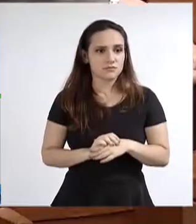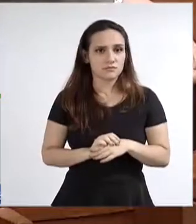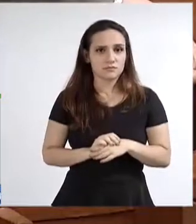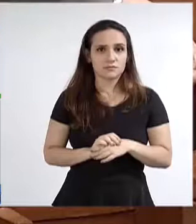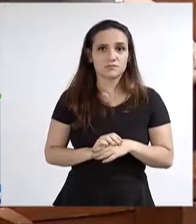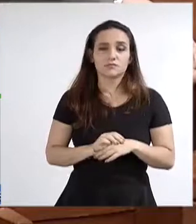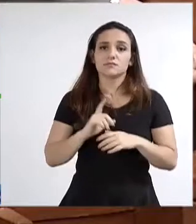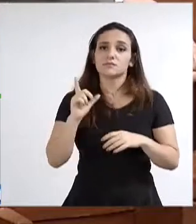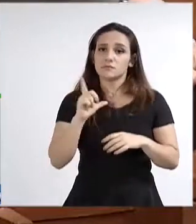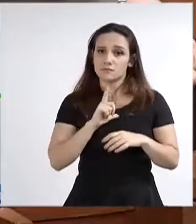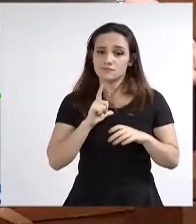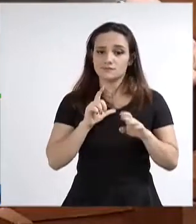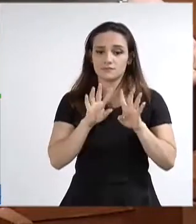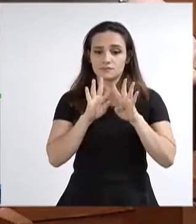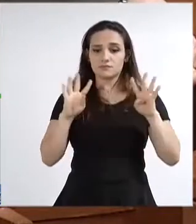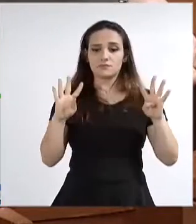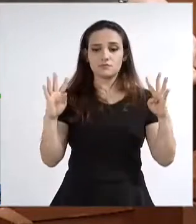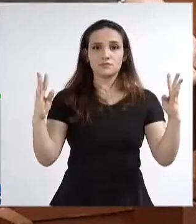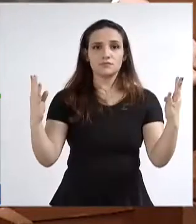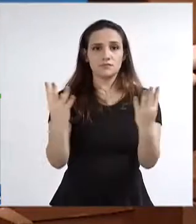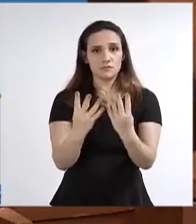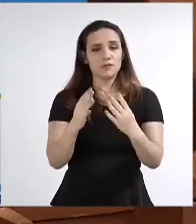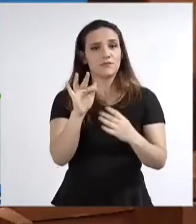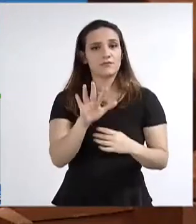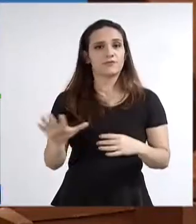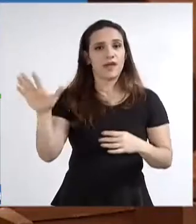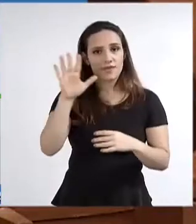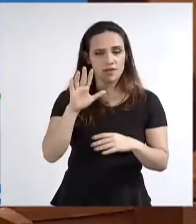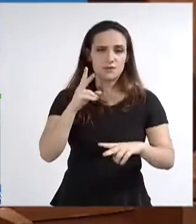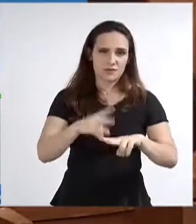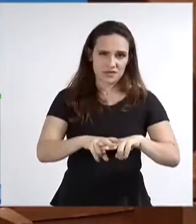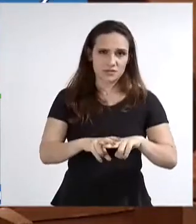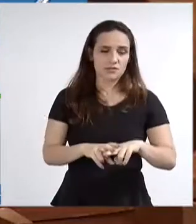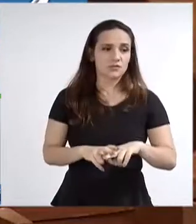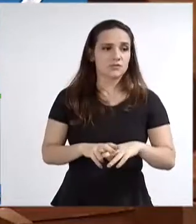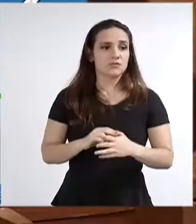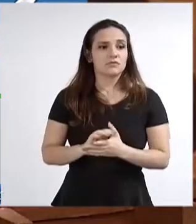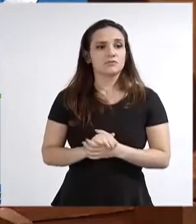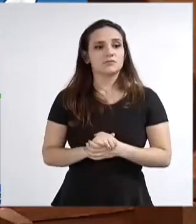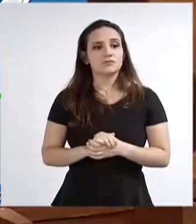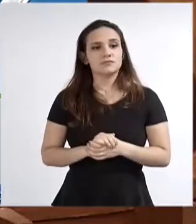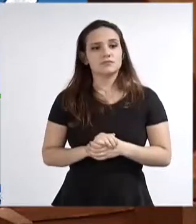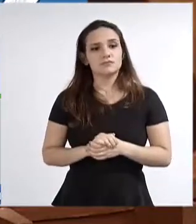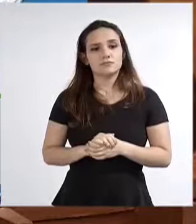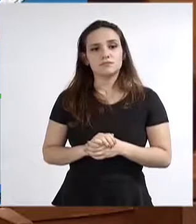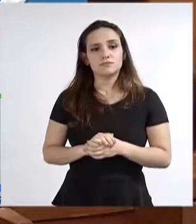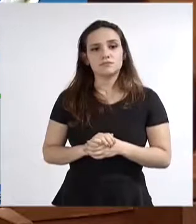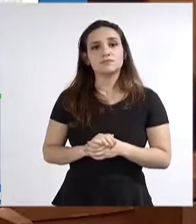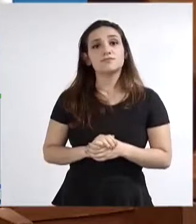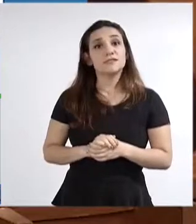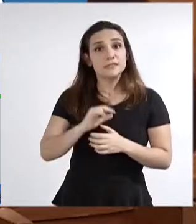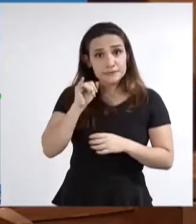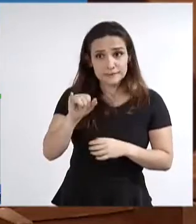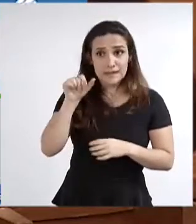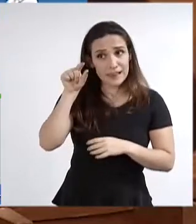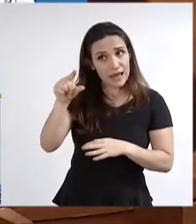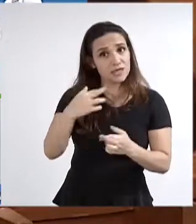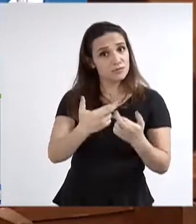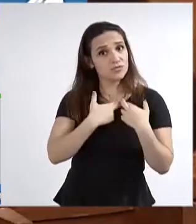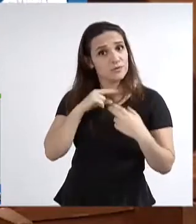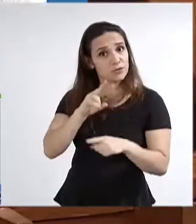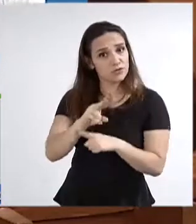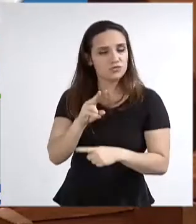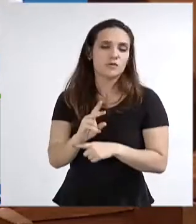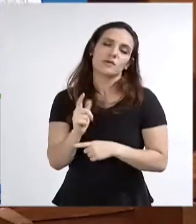presídios federais, o sistema carcerário do Mato Grosso do Sul seria um sistema que funcionaria